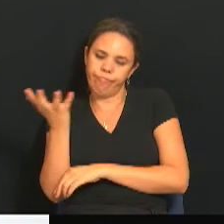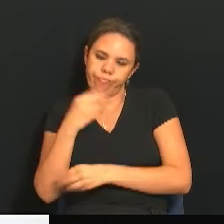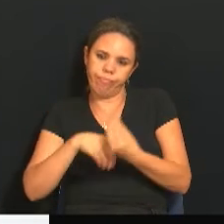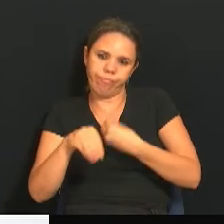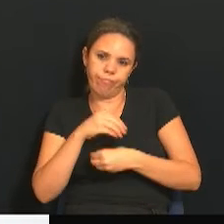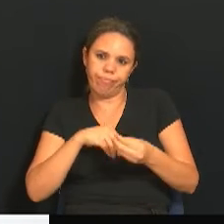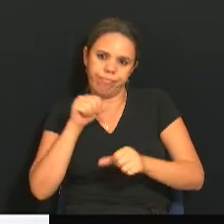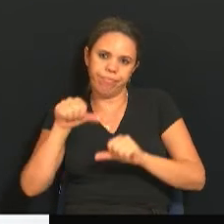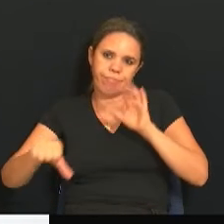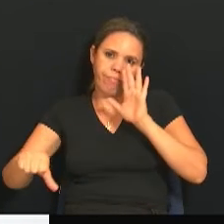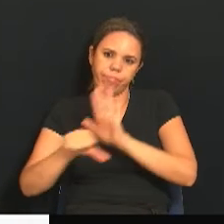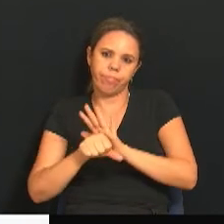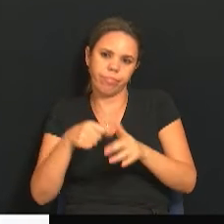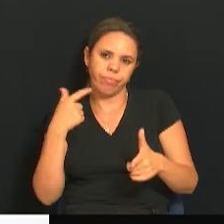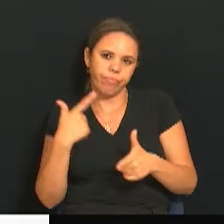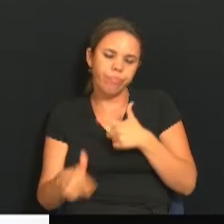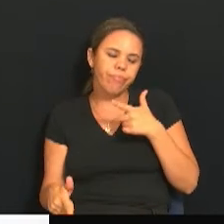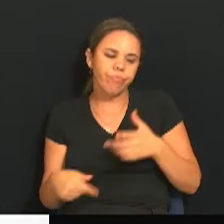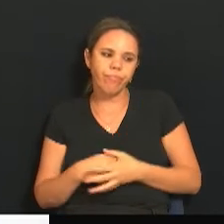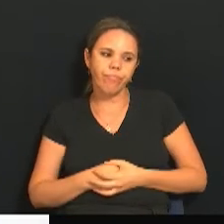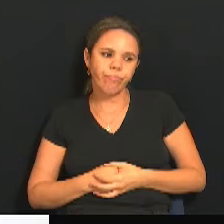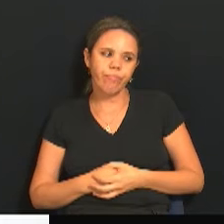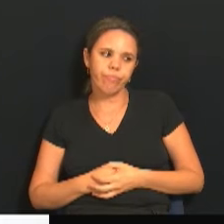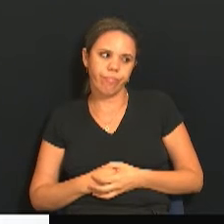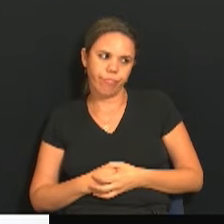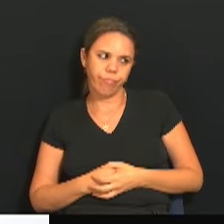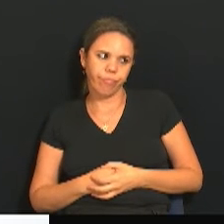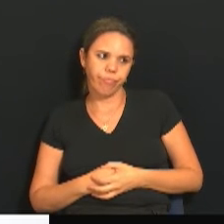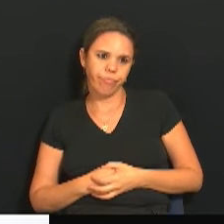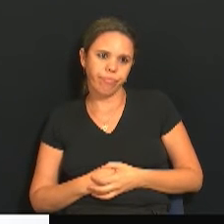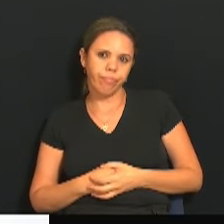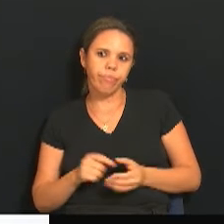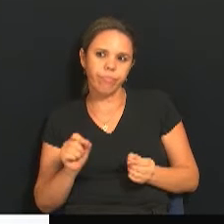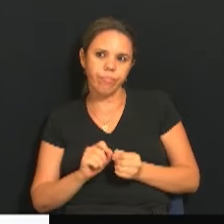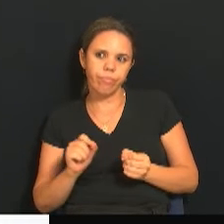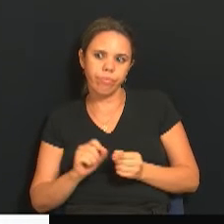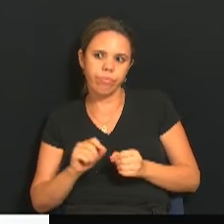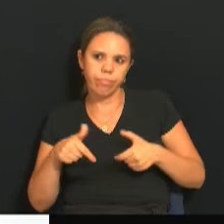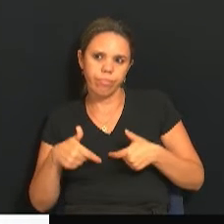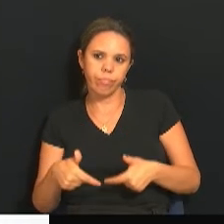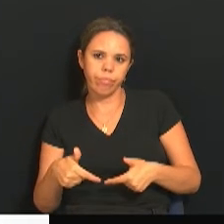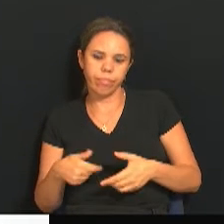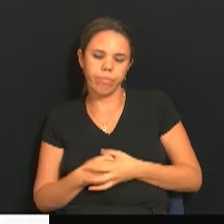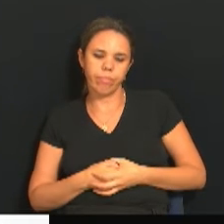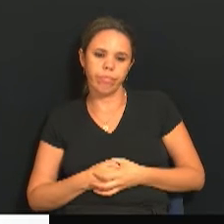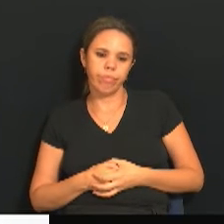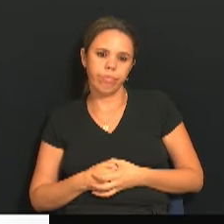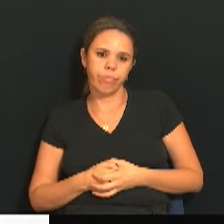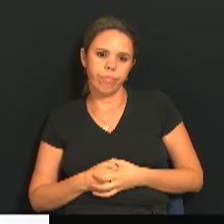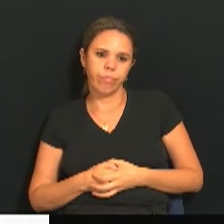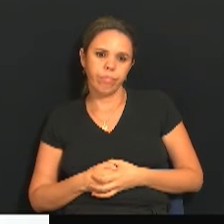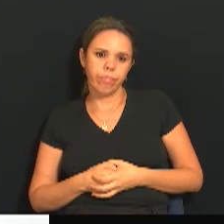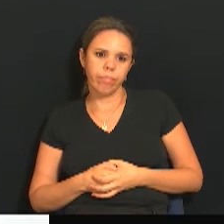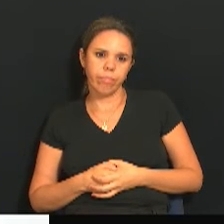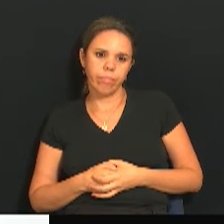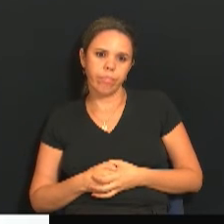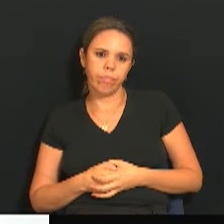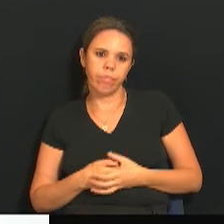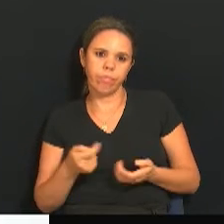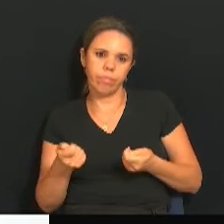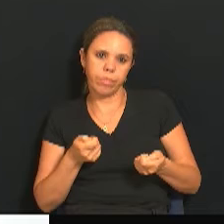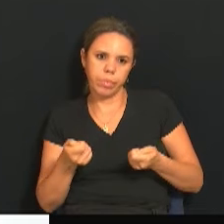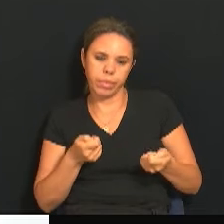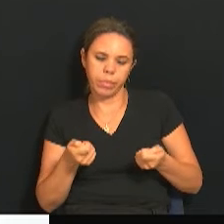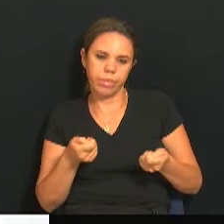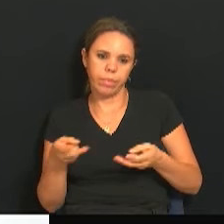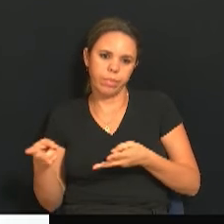cometer práticas delituosas, e nós temos feito várias ações nesse sentido, de coibir, de